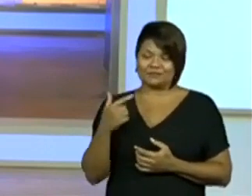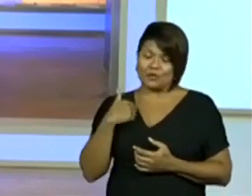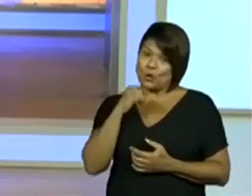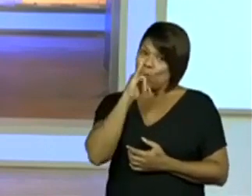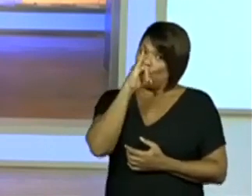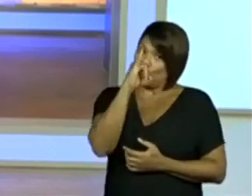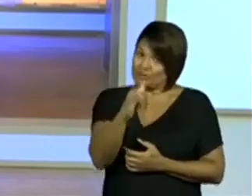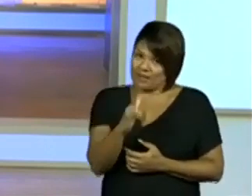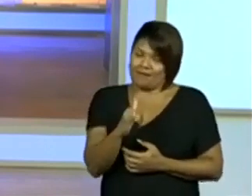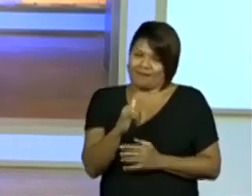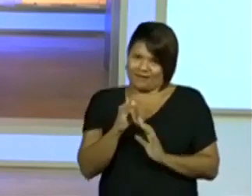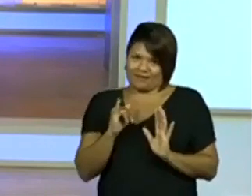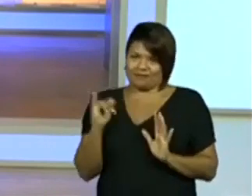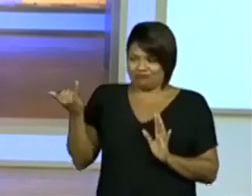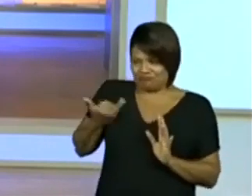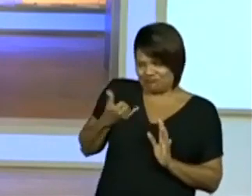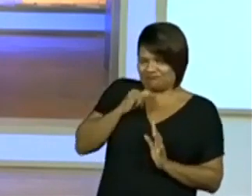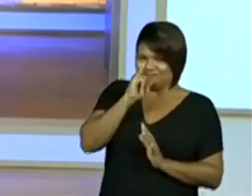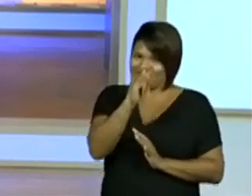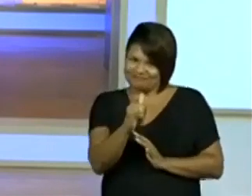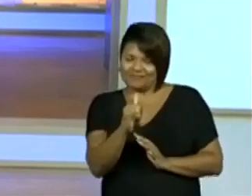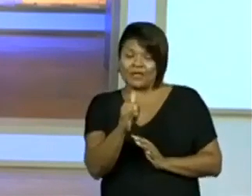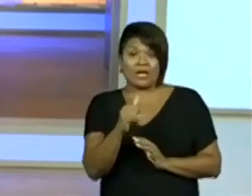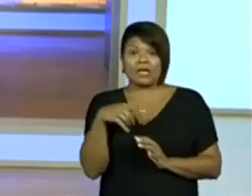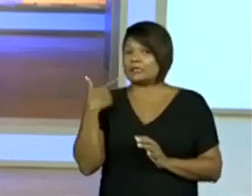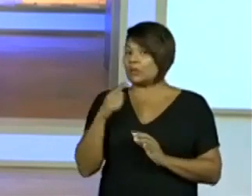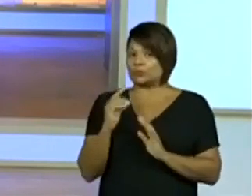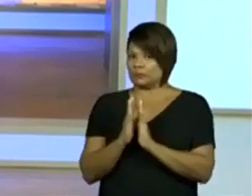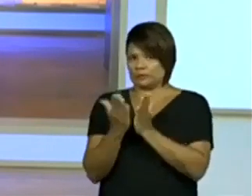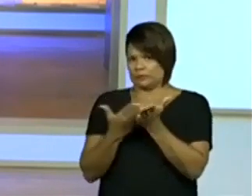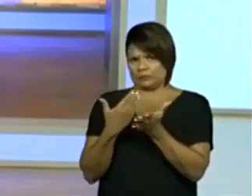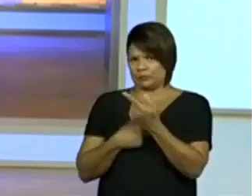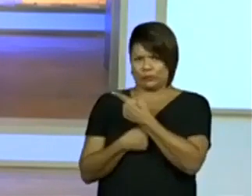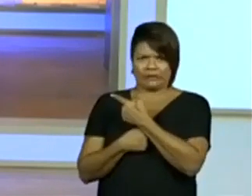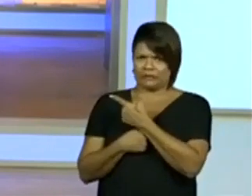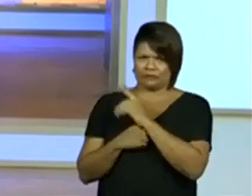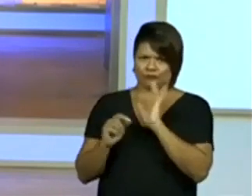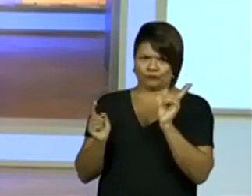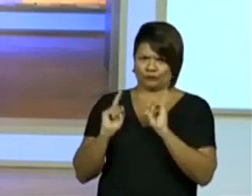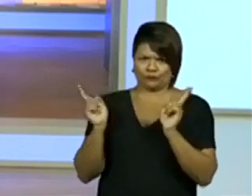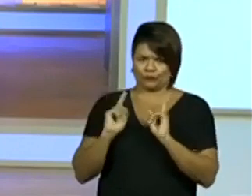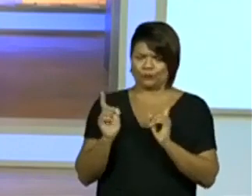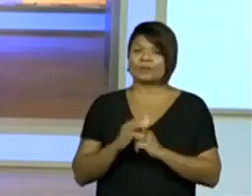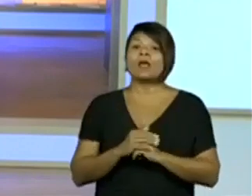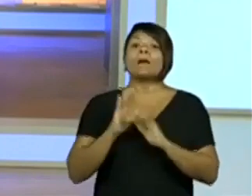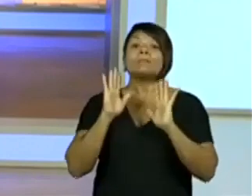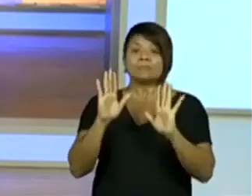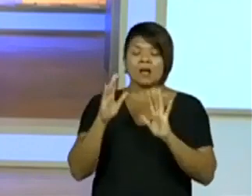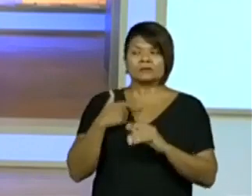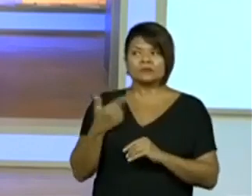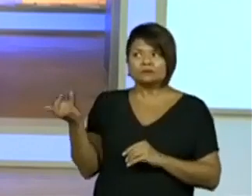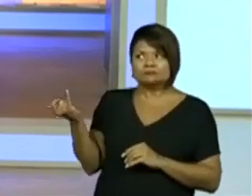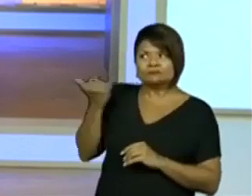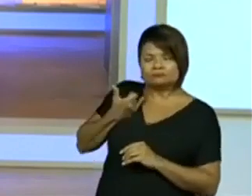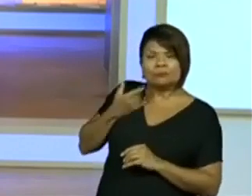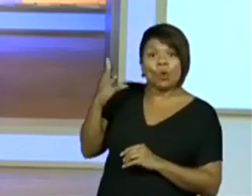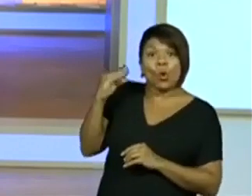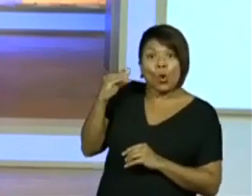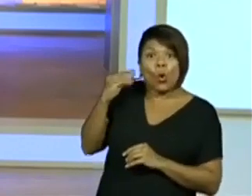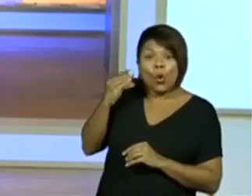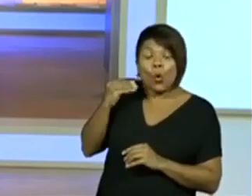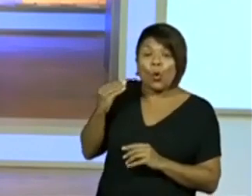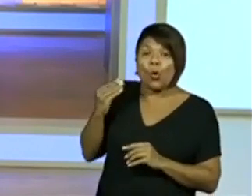tradições, não está nesse livro, né? Eu ouvi essa história da boca do próprio Cacaverá,